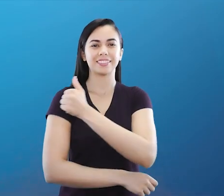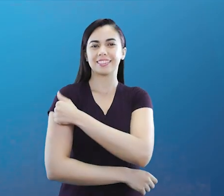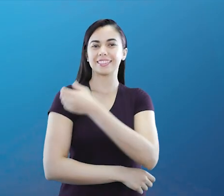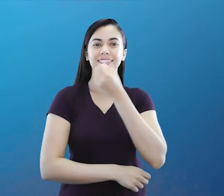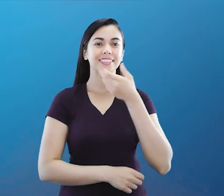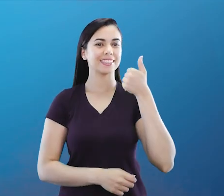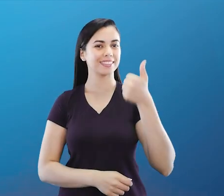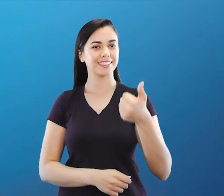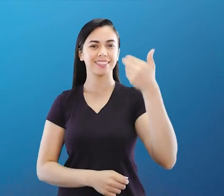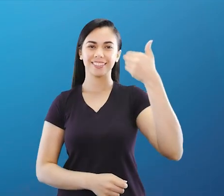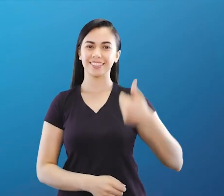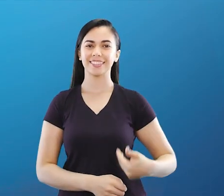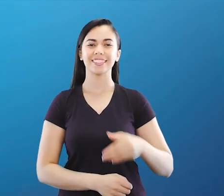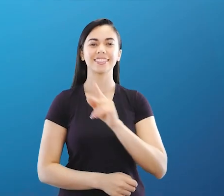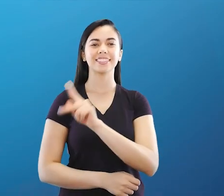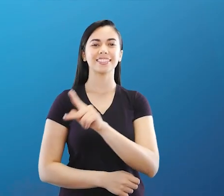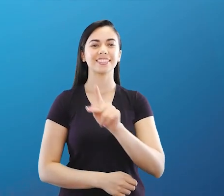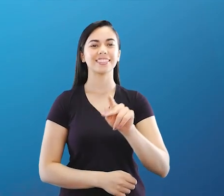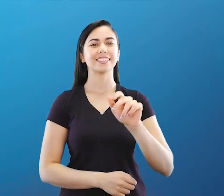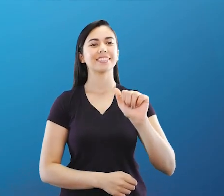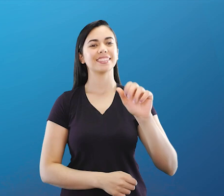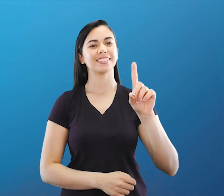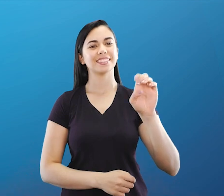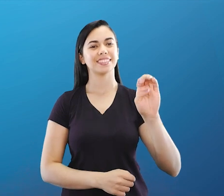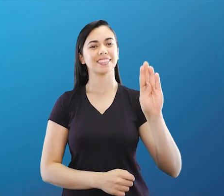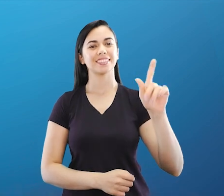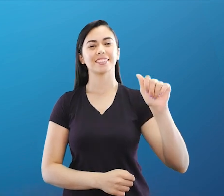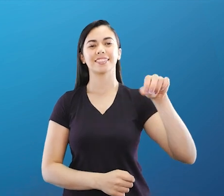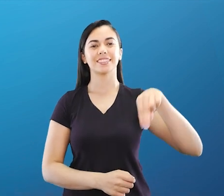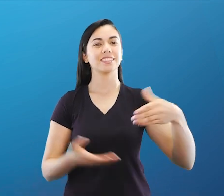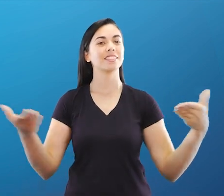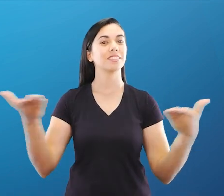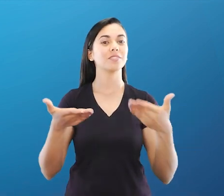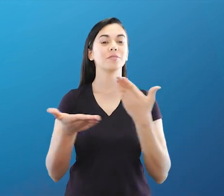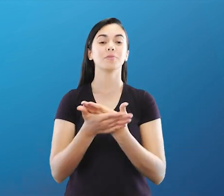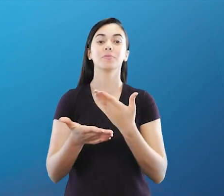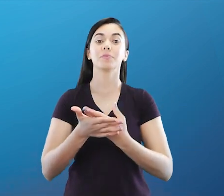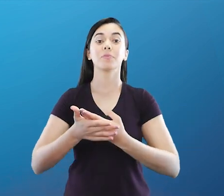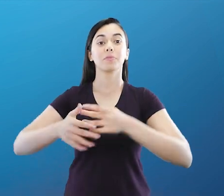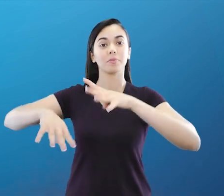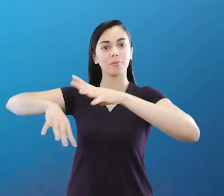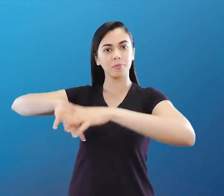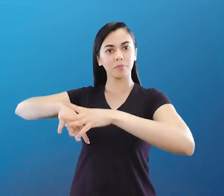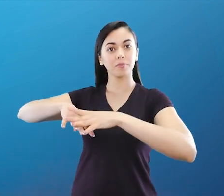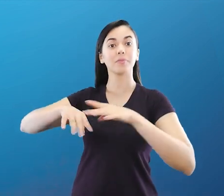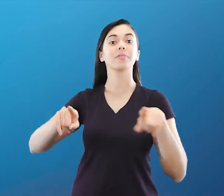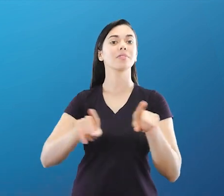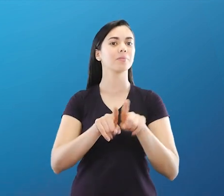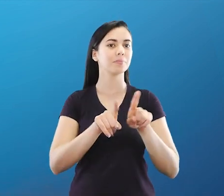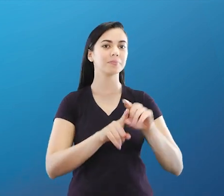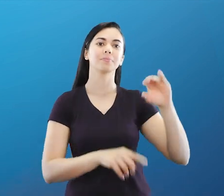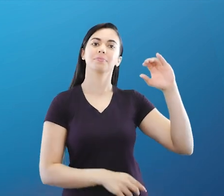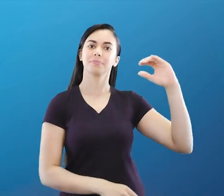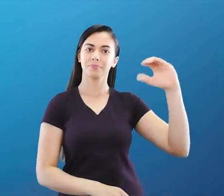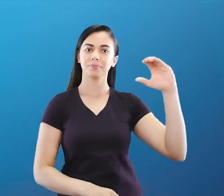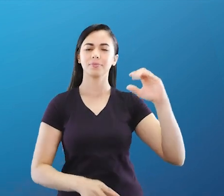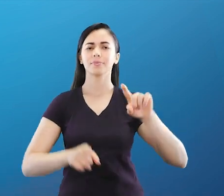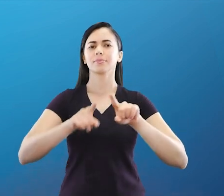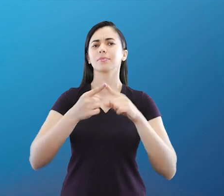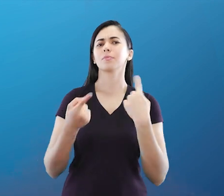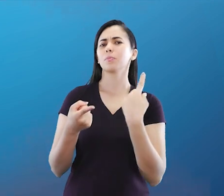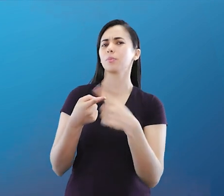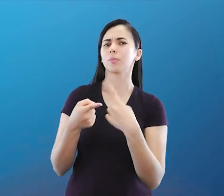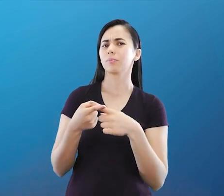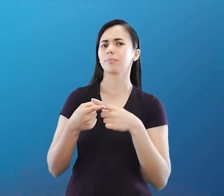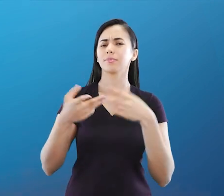Oi, turma, tudo bem? Eu sou o professor Adeblan e agora a gente vai ter uma aula de matemática e ciências. Mas por